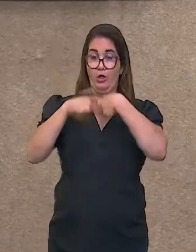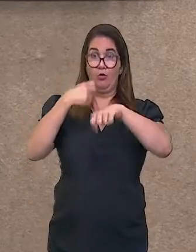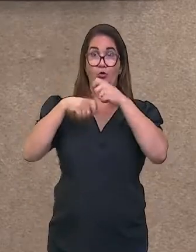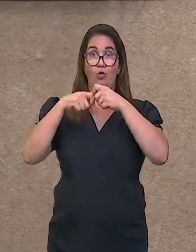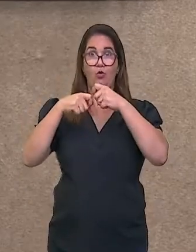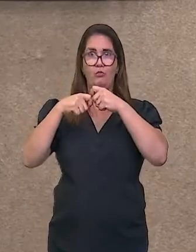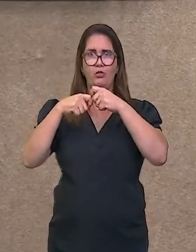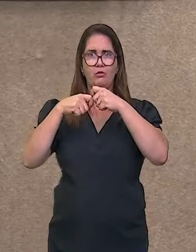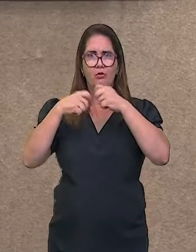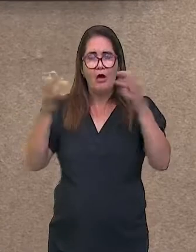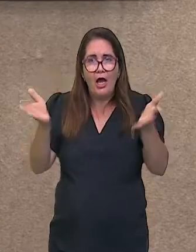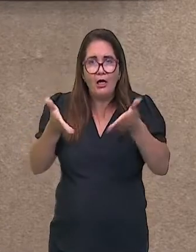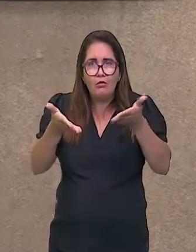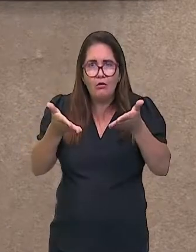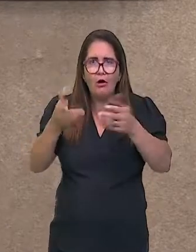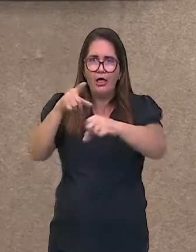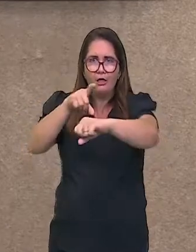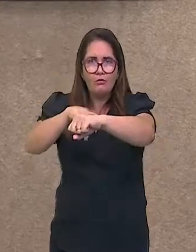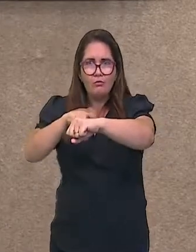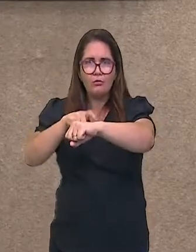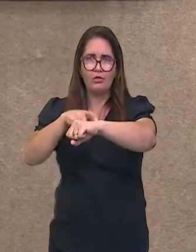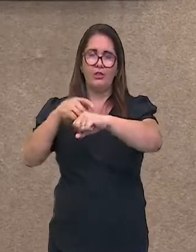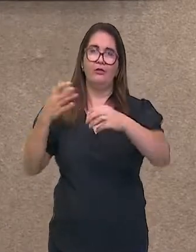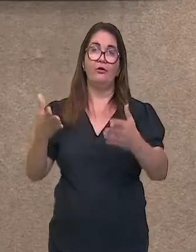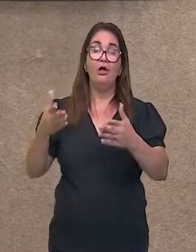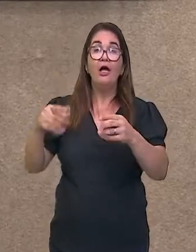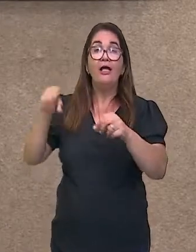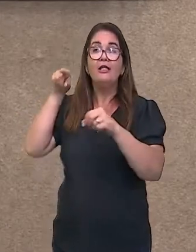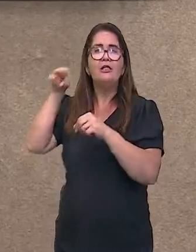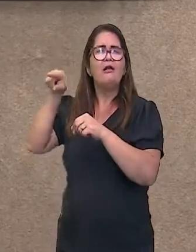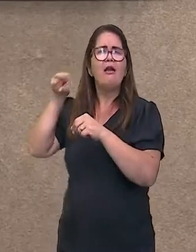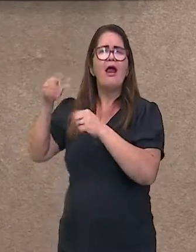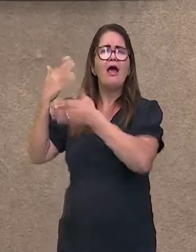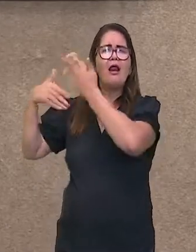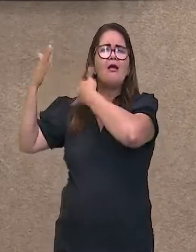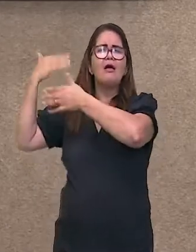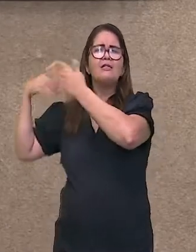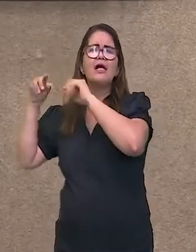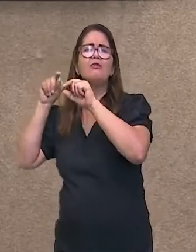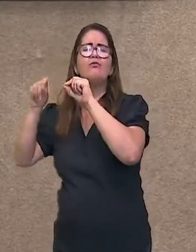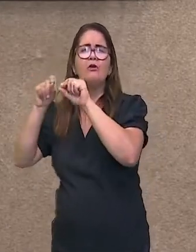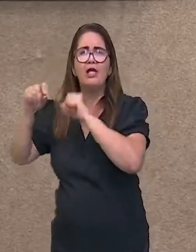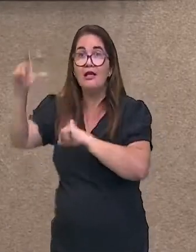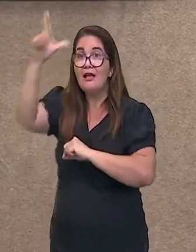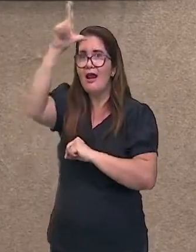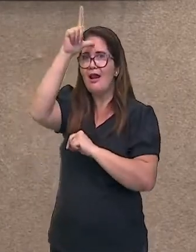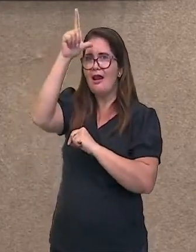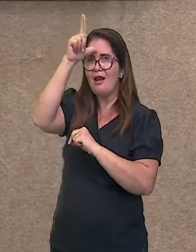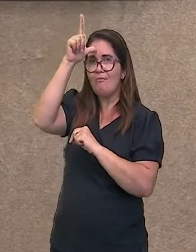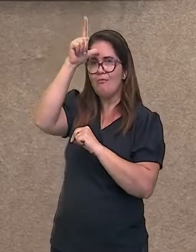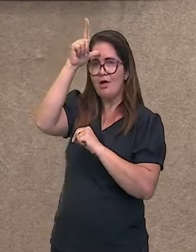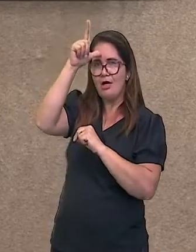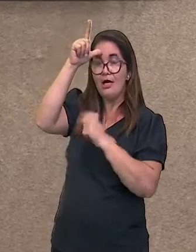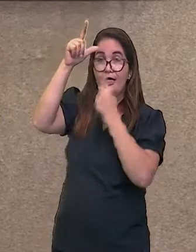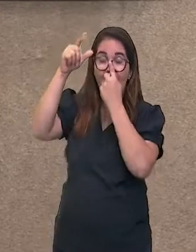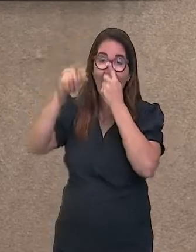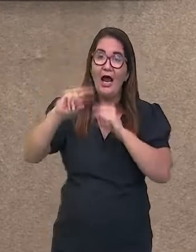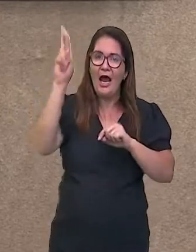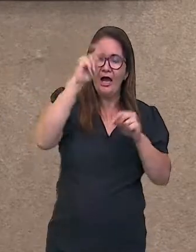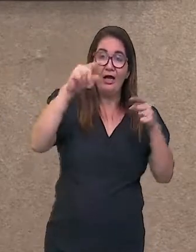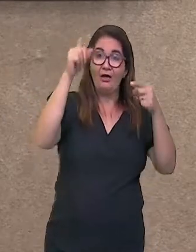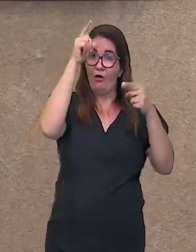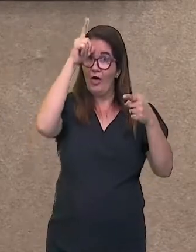imperialista da época, a ascensão da Alemanha gerou em nações como a Rússia, a França